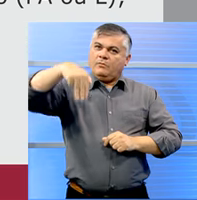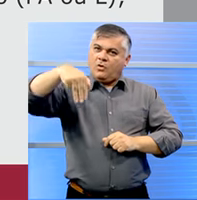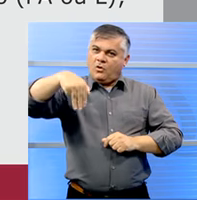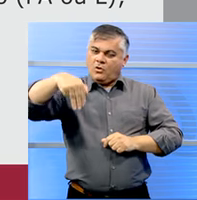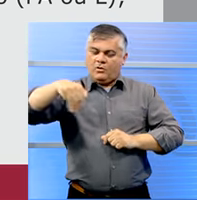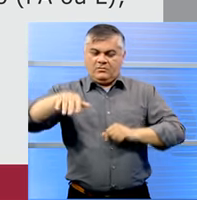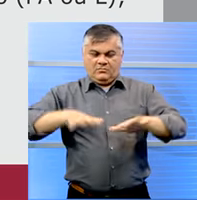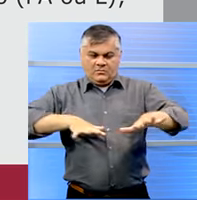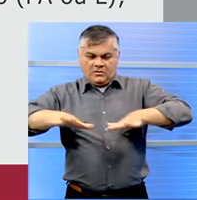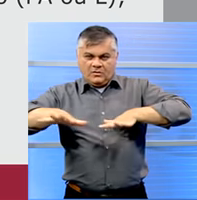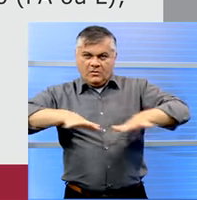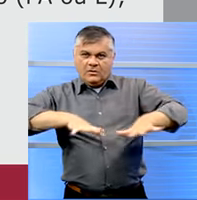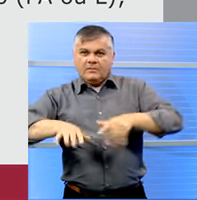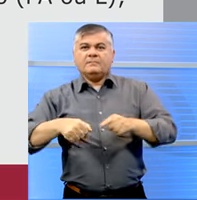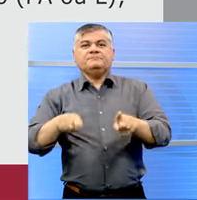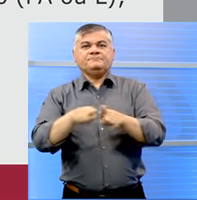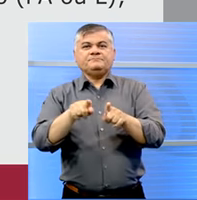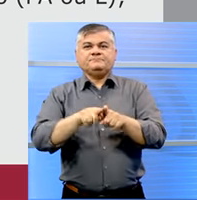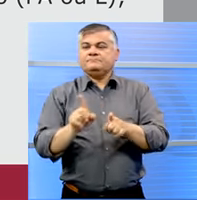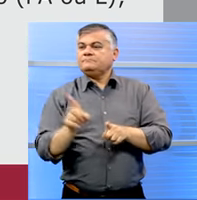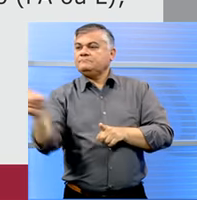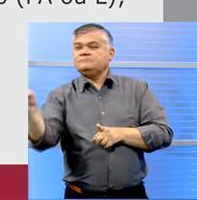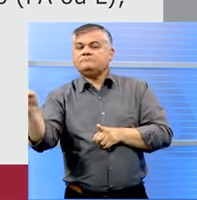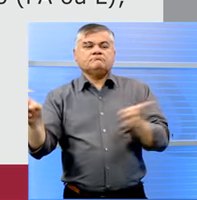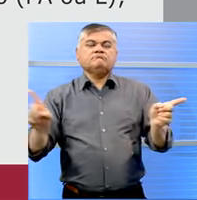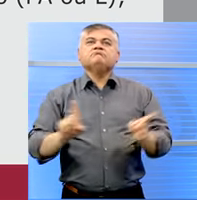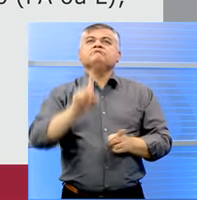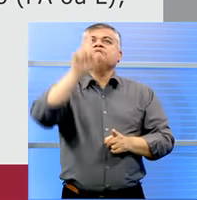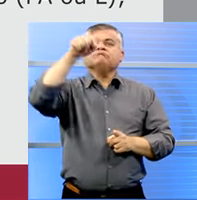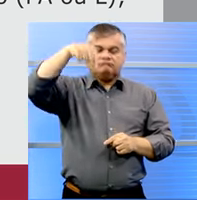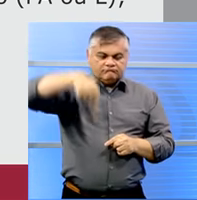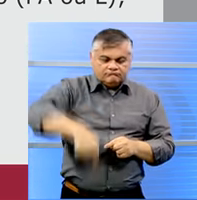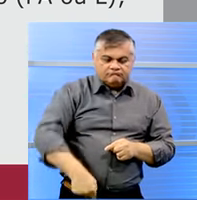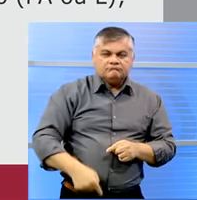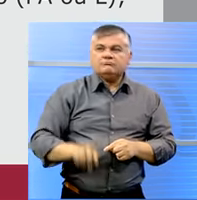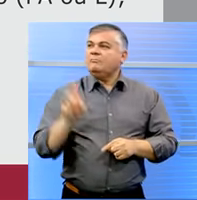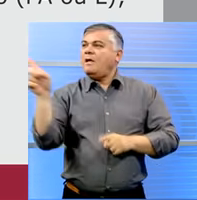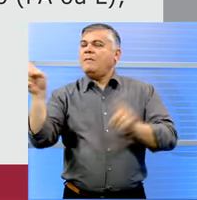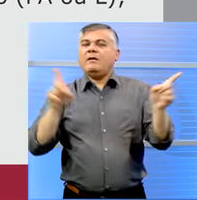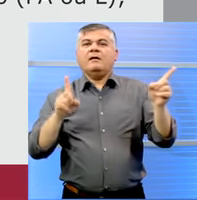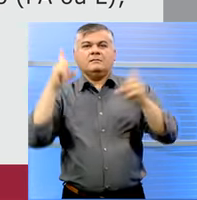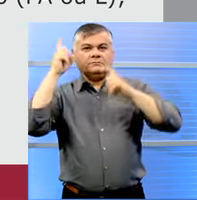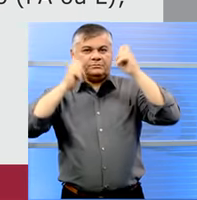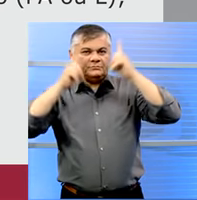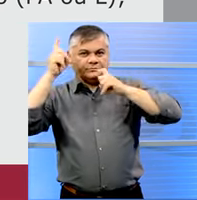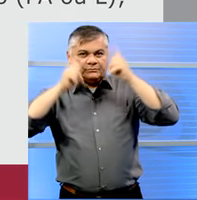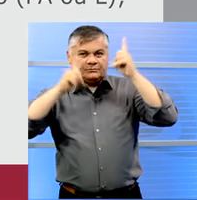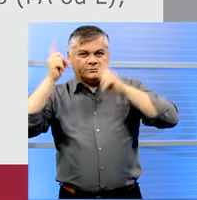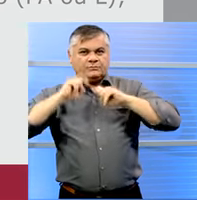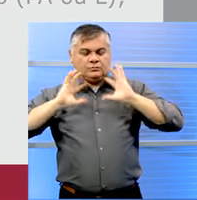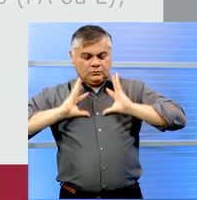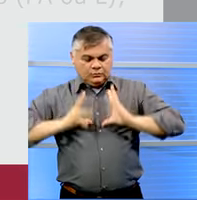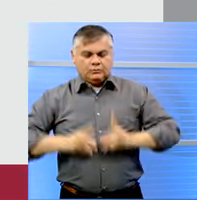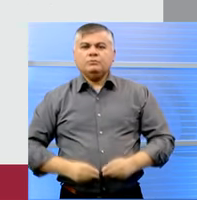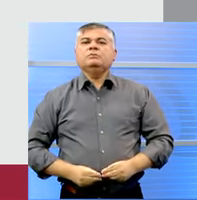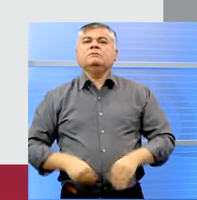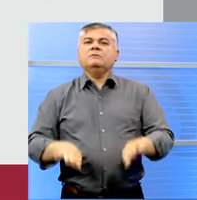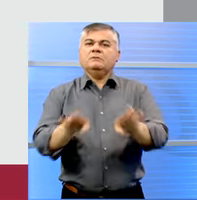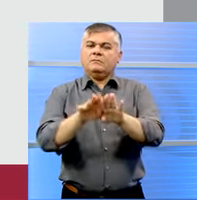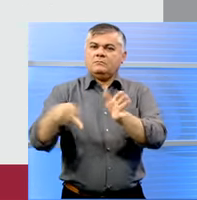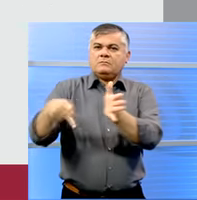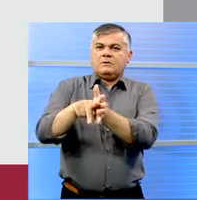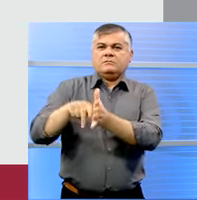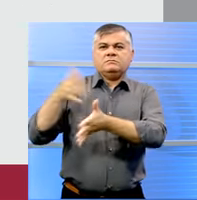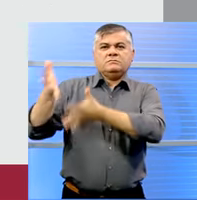da língua de sinais, a orientação, direcionalidade, a expressão facial ou corporal, tudo isso faz parte da língua de